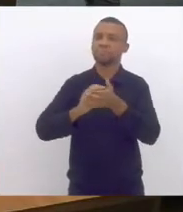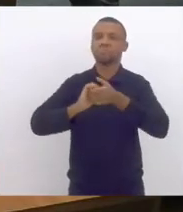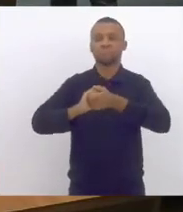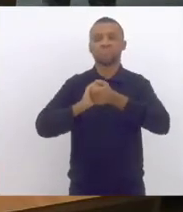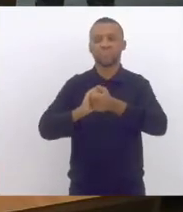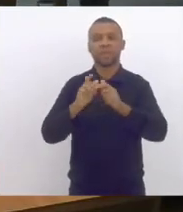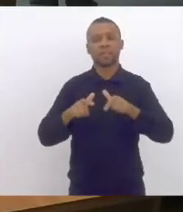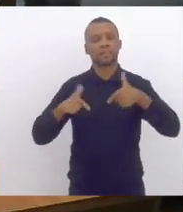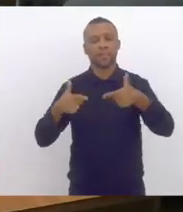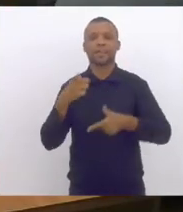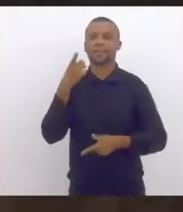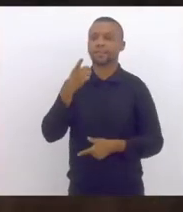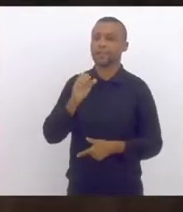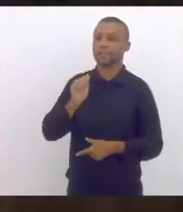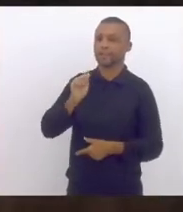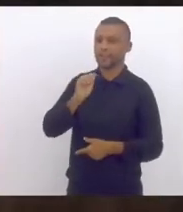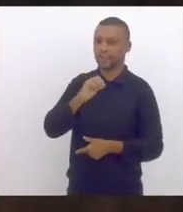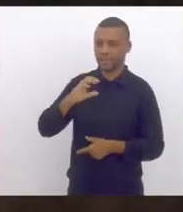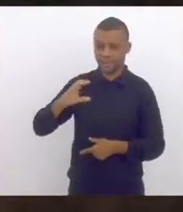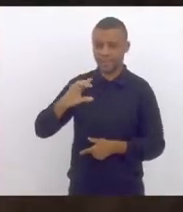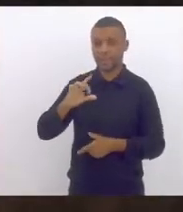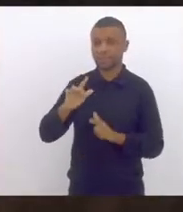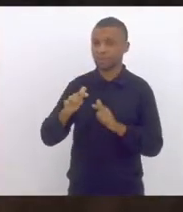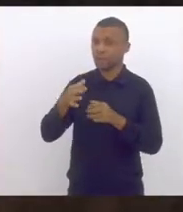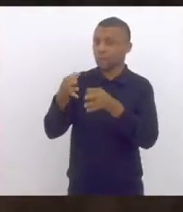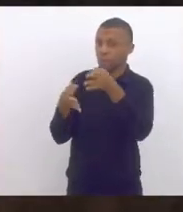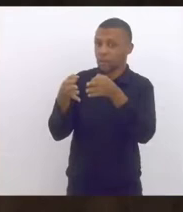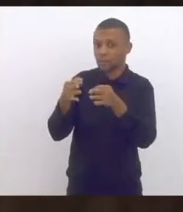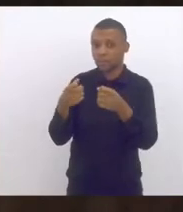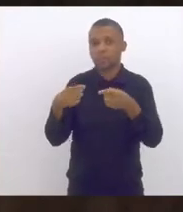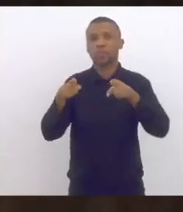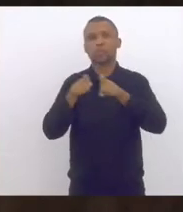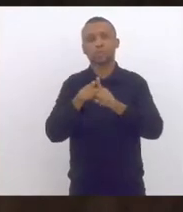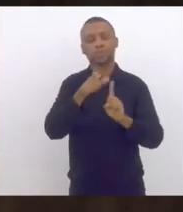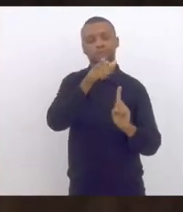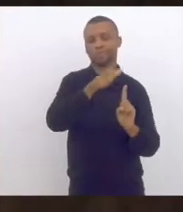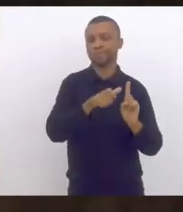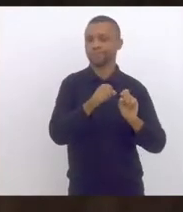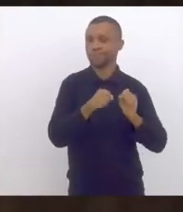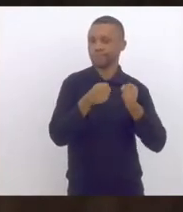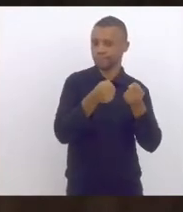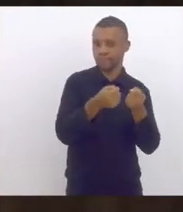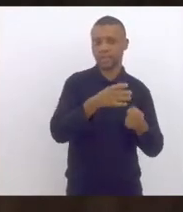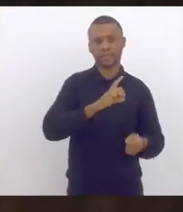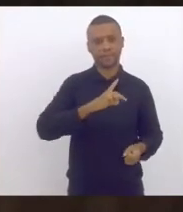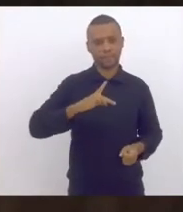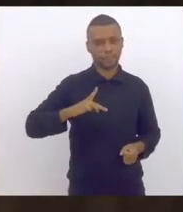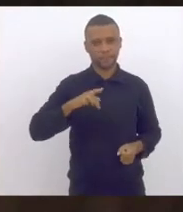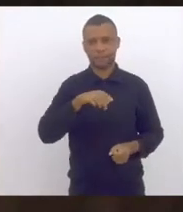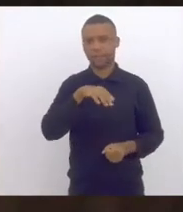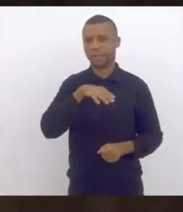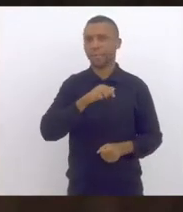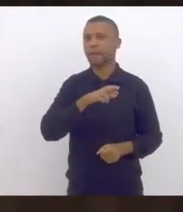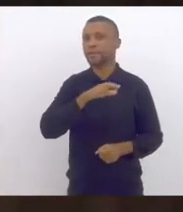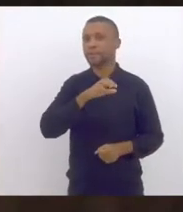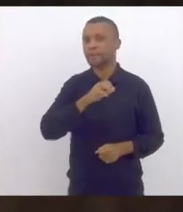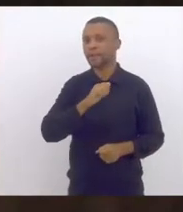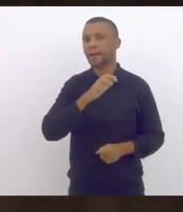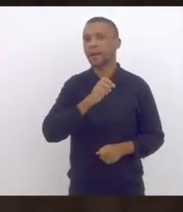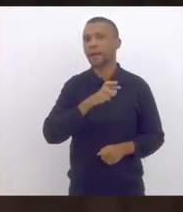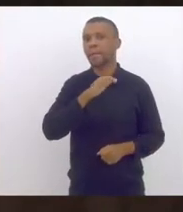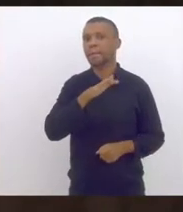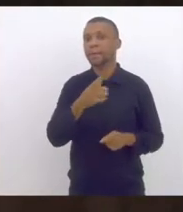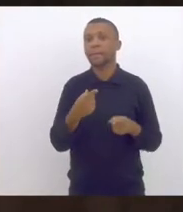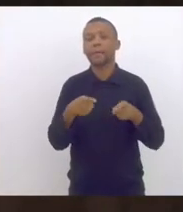André Siciliano, que faz justiça com uma grande defensora pública do Estado do Rio de Janeiro, a defensora Maria Carmen, que é parceira